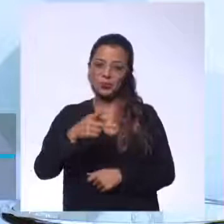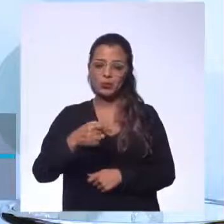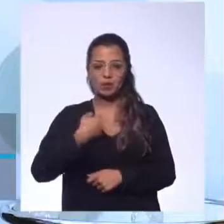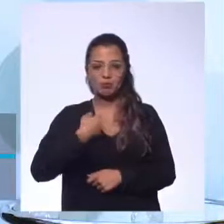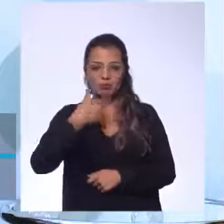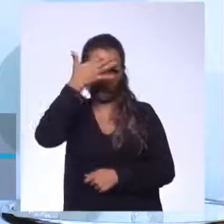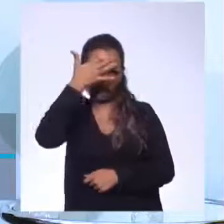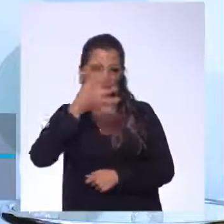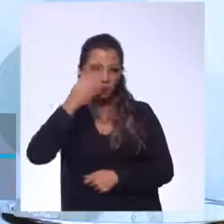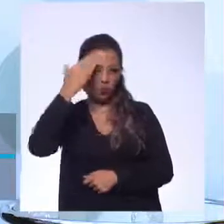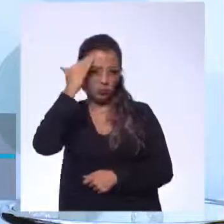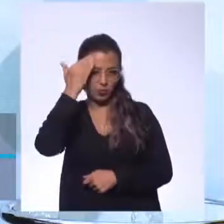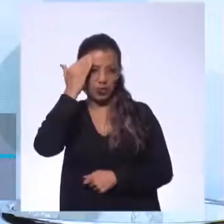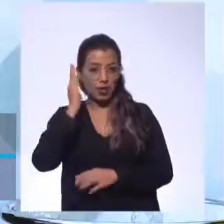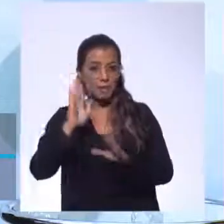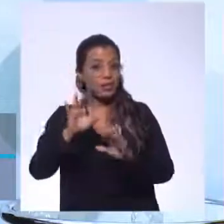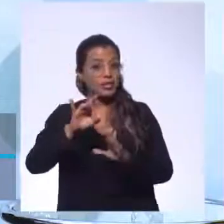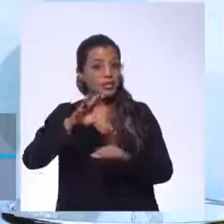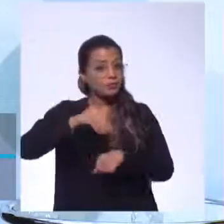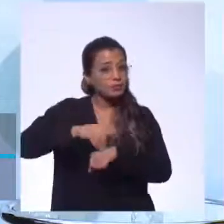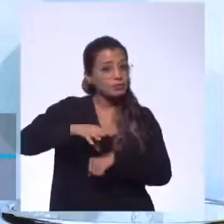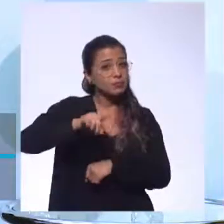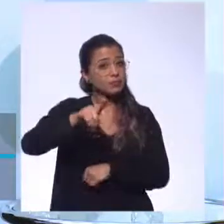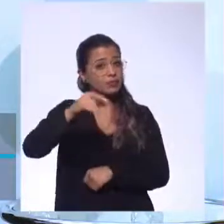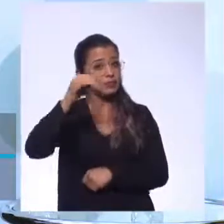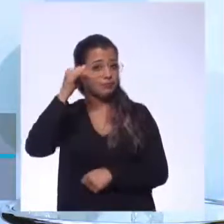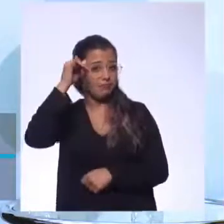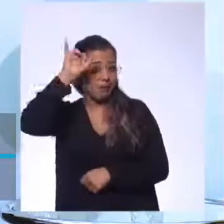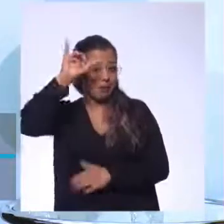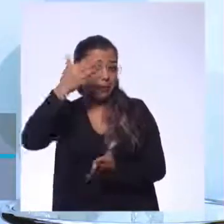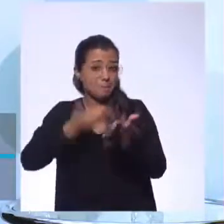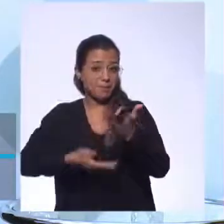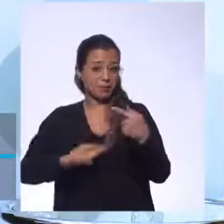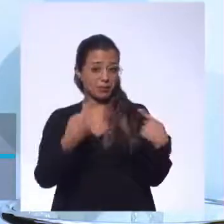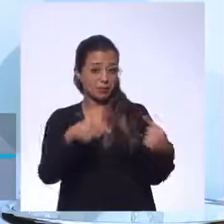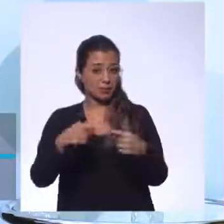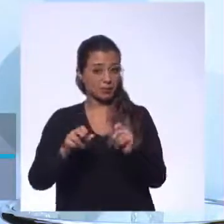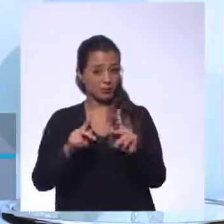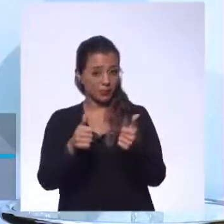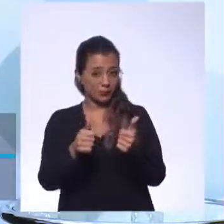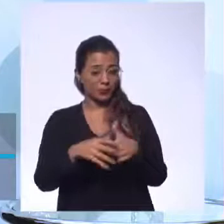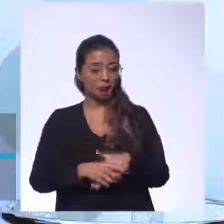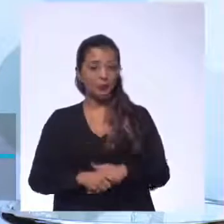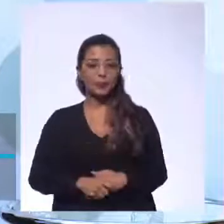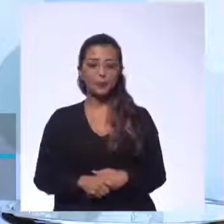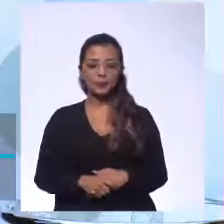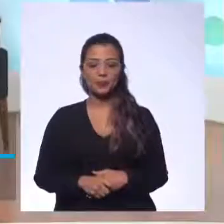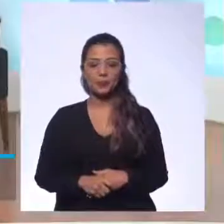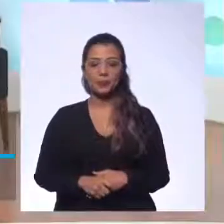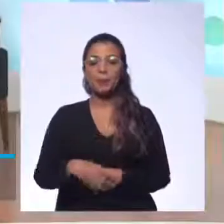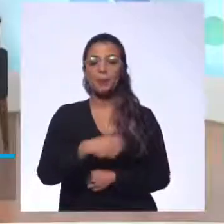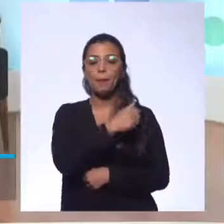tô trazendo para você contextualizar para você não perder no debate aí, tá bom? Tem mais alguma opção? O aluno